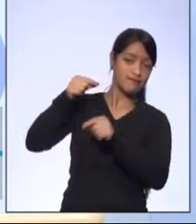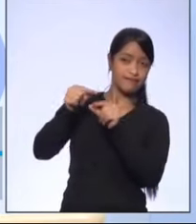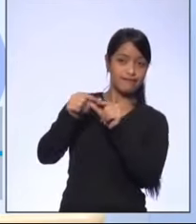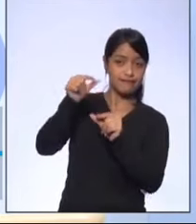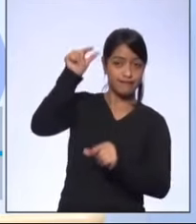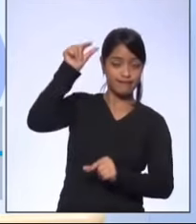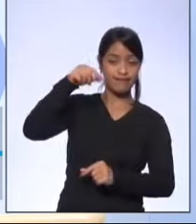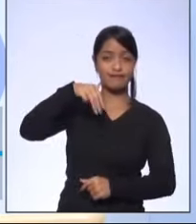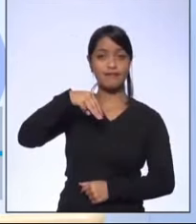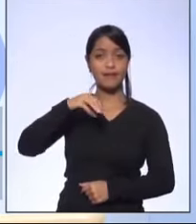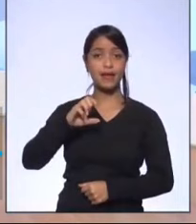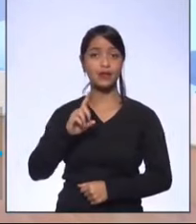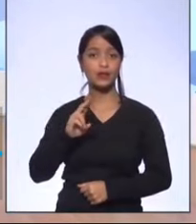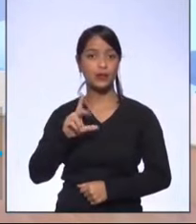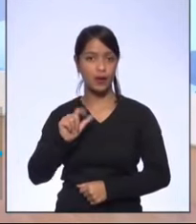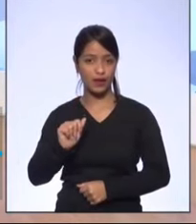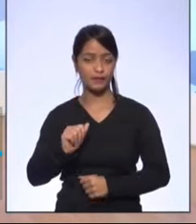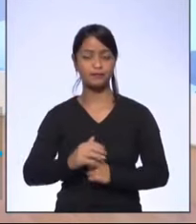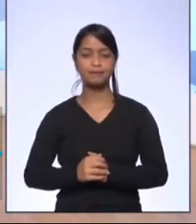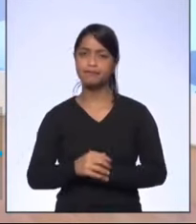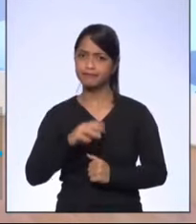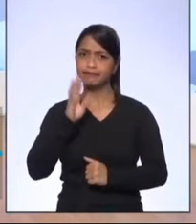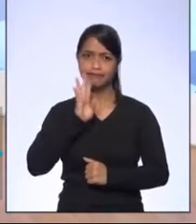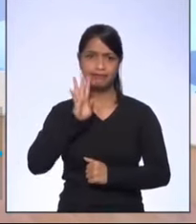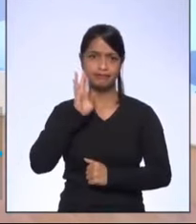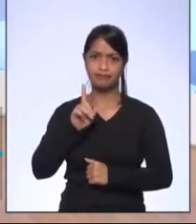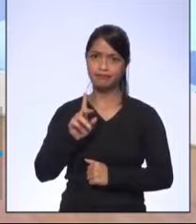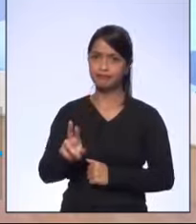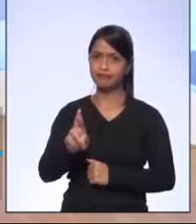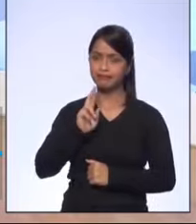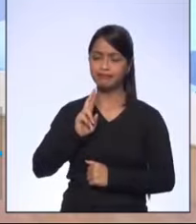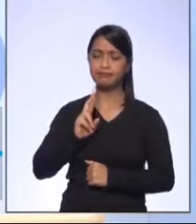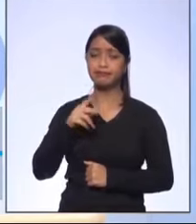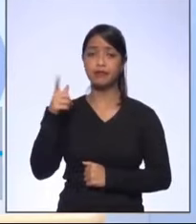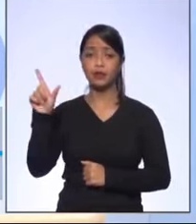legal essa resposta, né, professor? Muito Tem bom. aqui